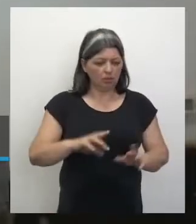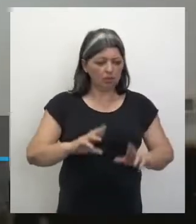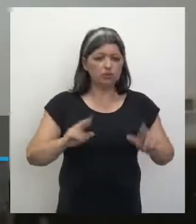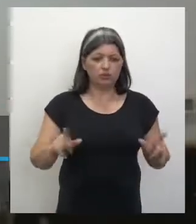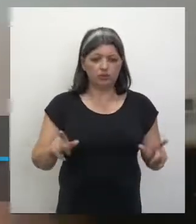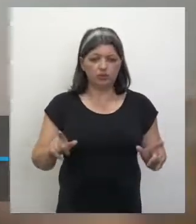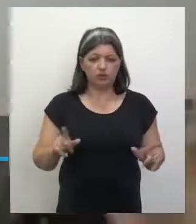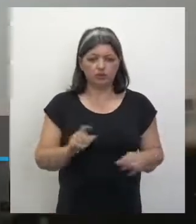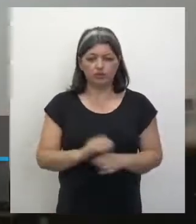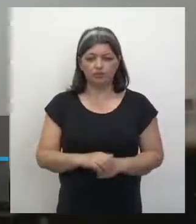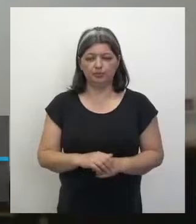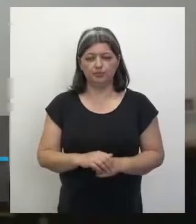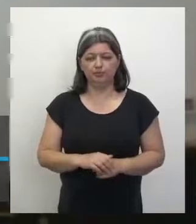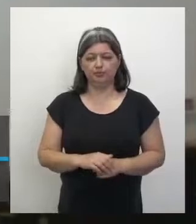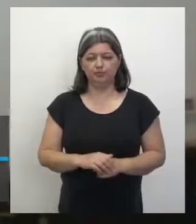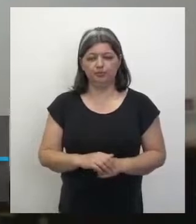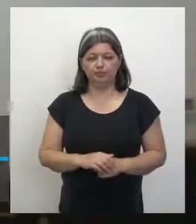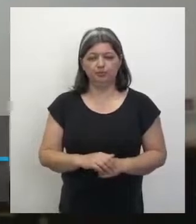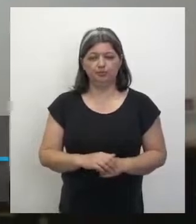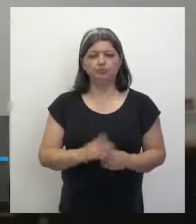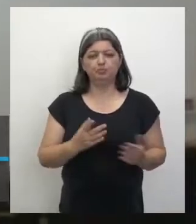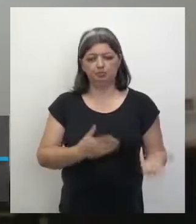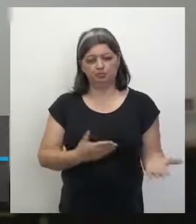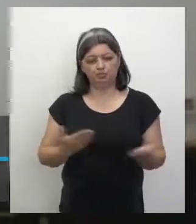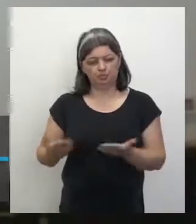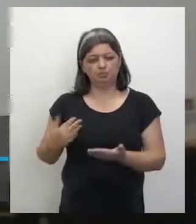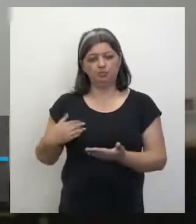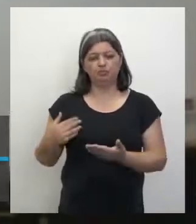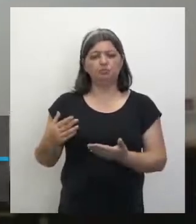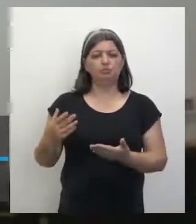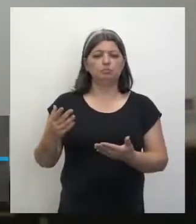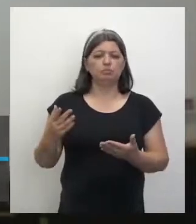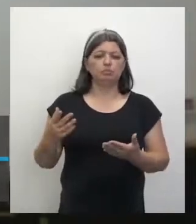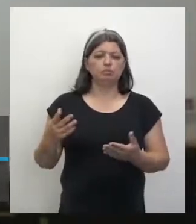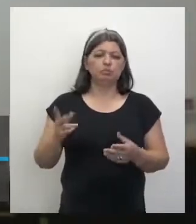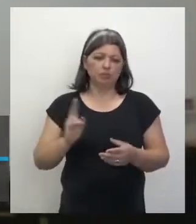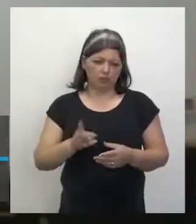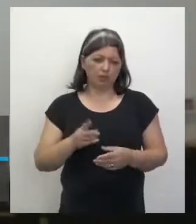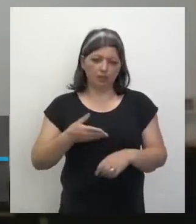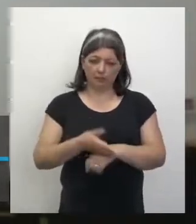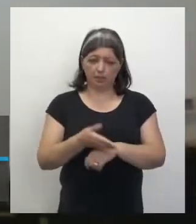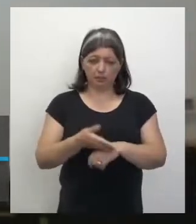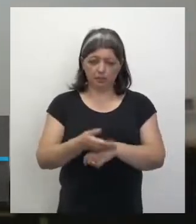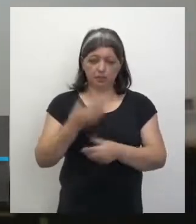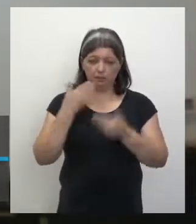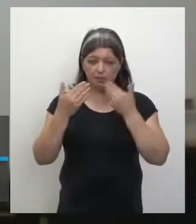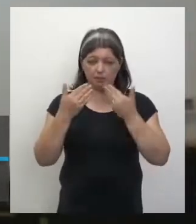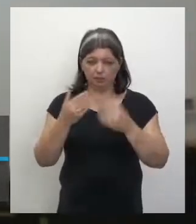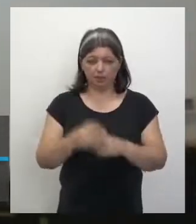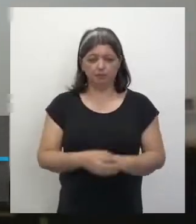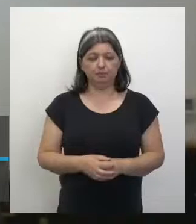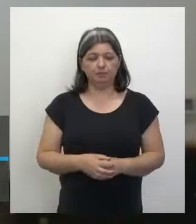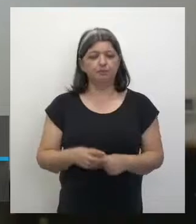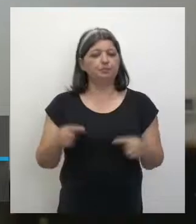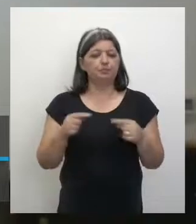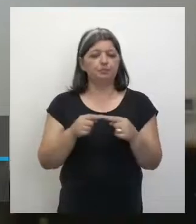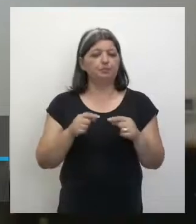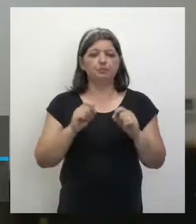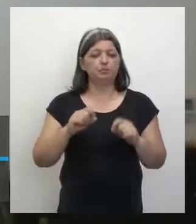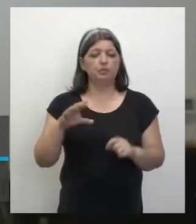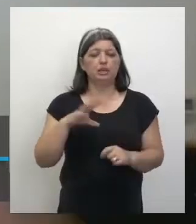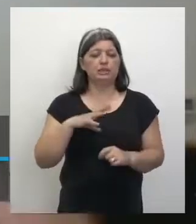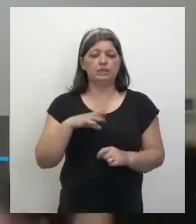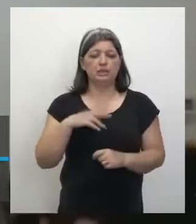tá? Então, Thiagão, eu queria passar a bola para você poder também falar um pouco com a gente em relação a isso, né? Uma cidade como São